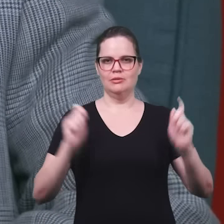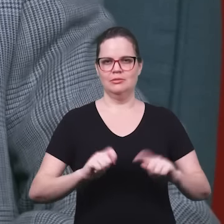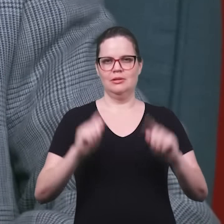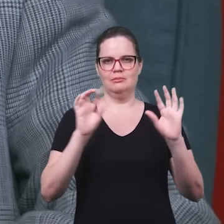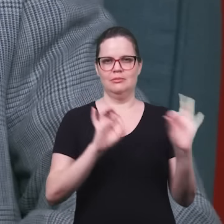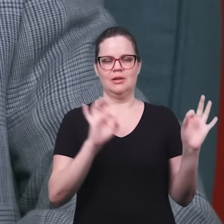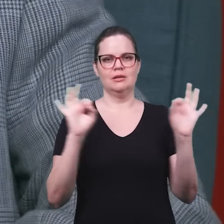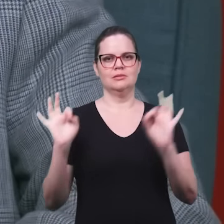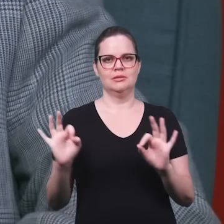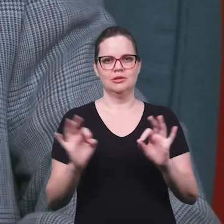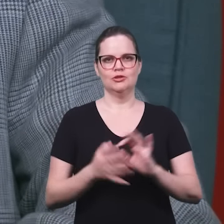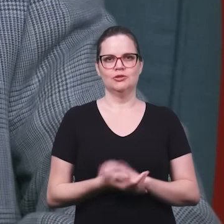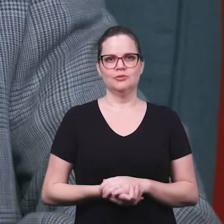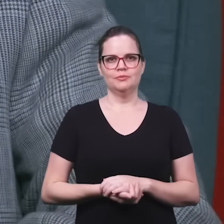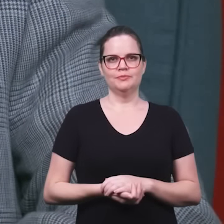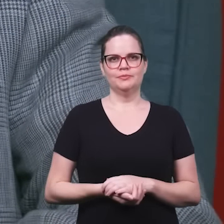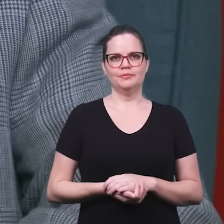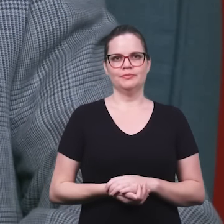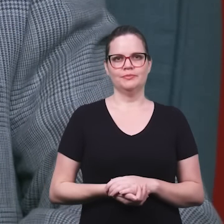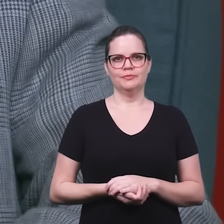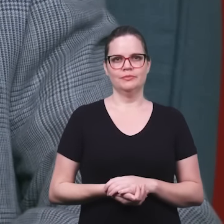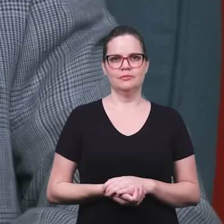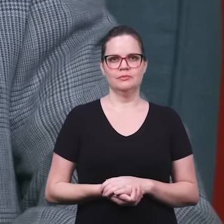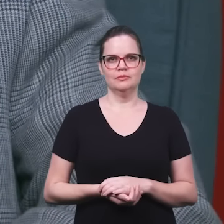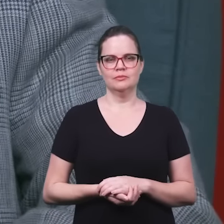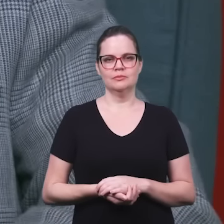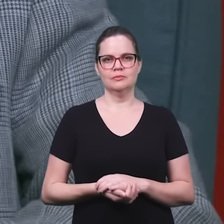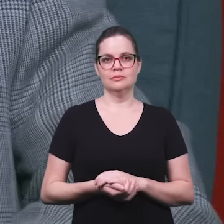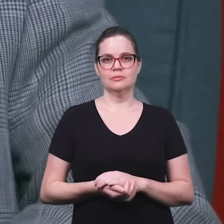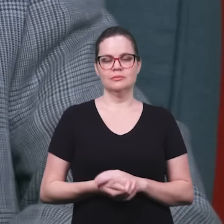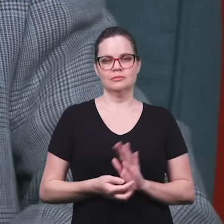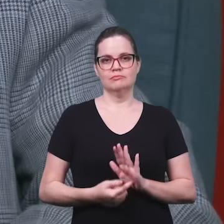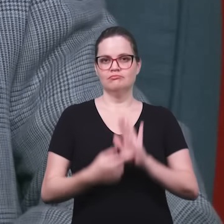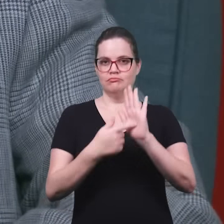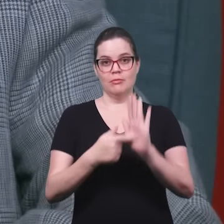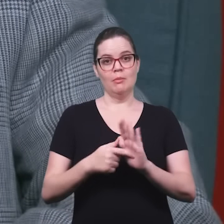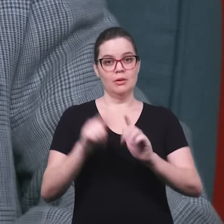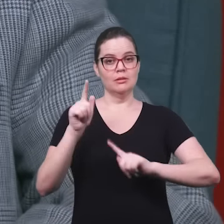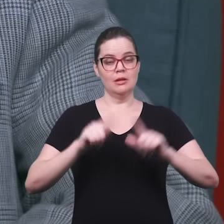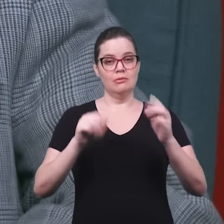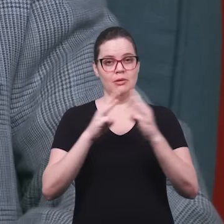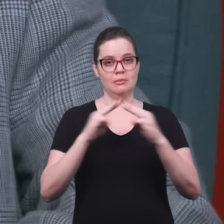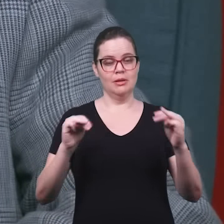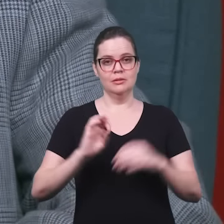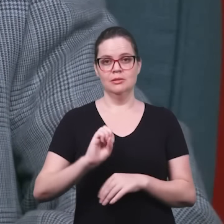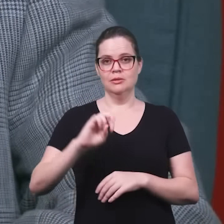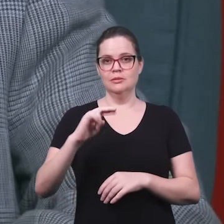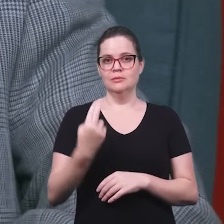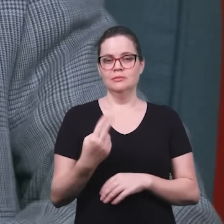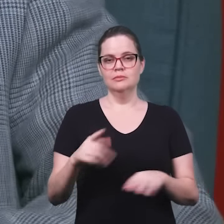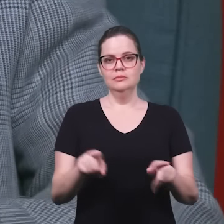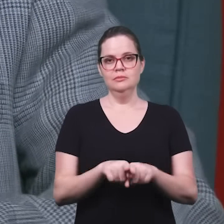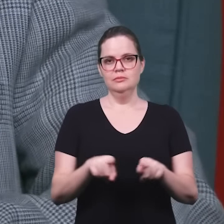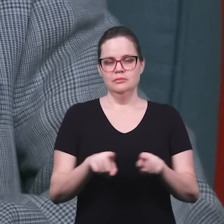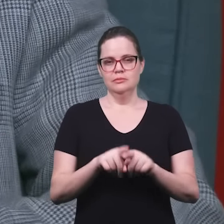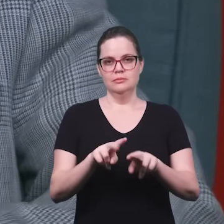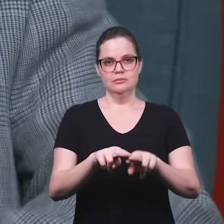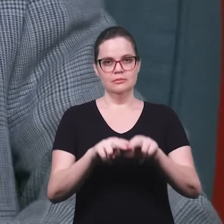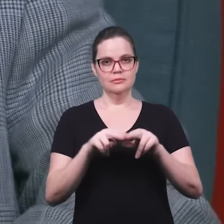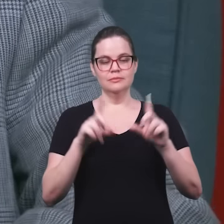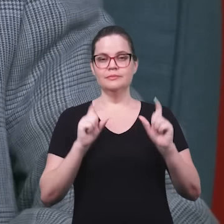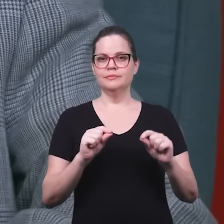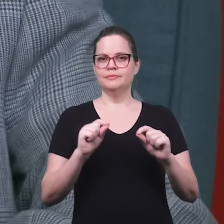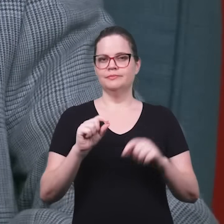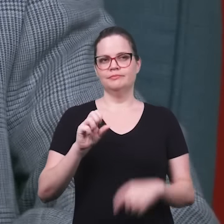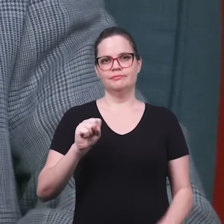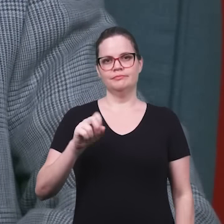aberto com a Rádio TV Manaim, ou mesmo nos nossos canais